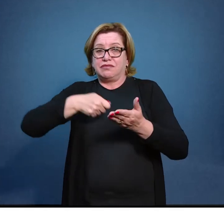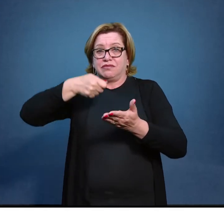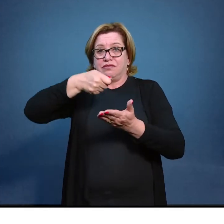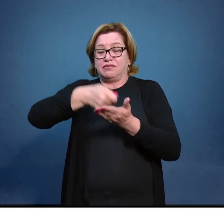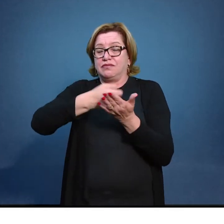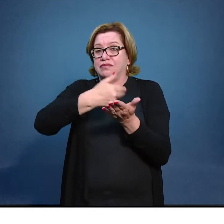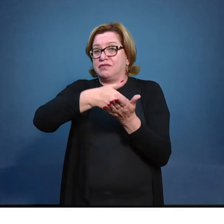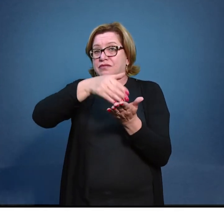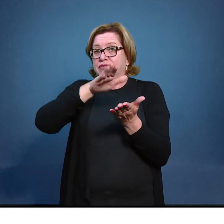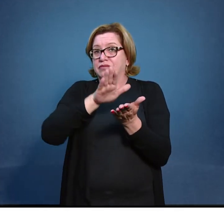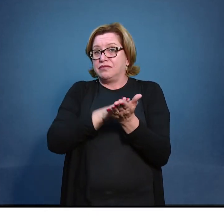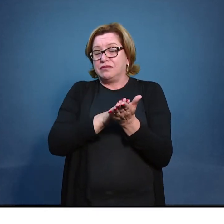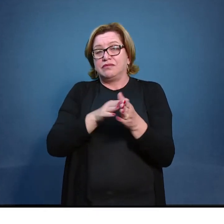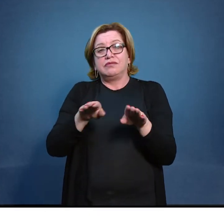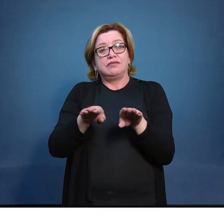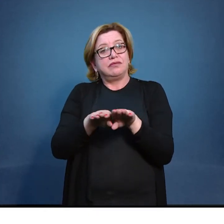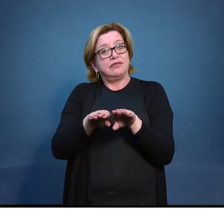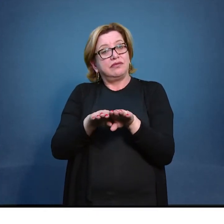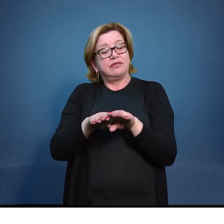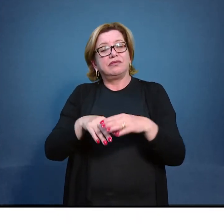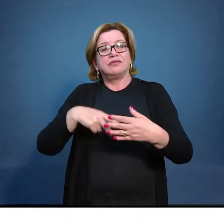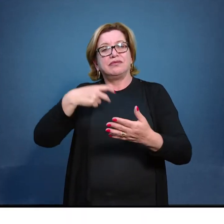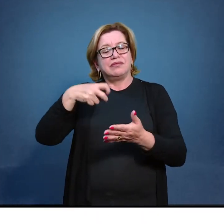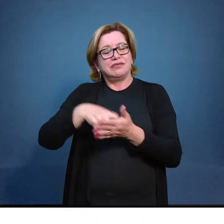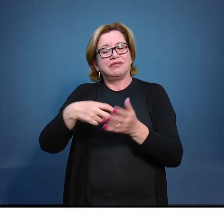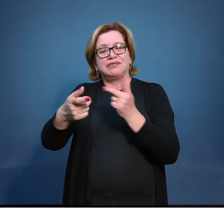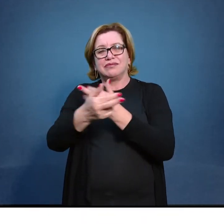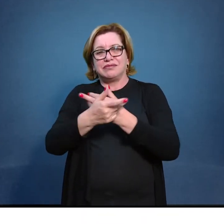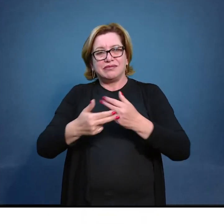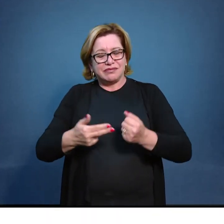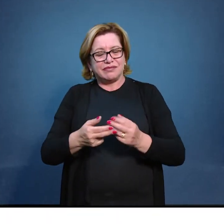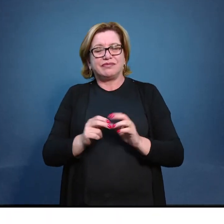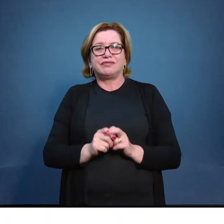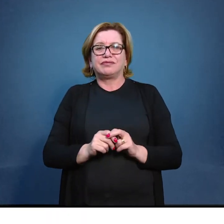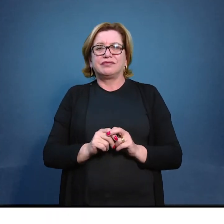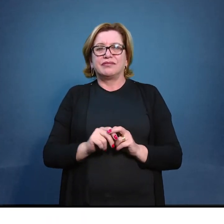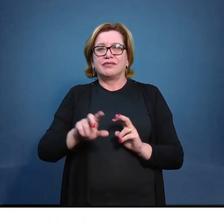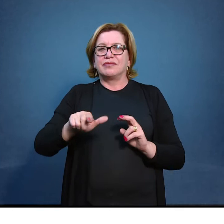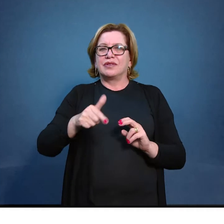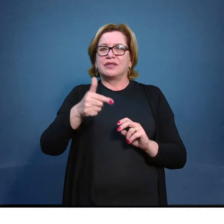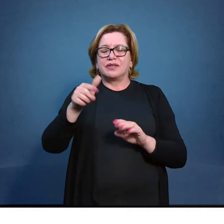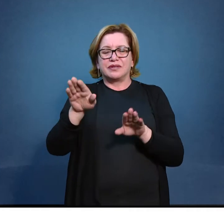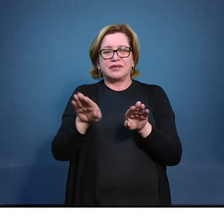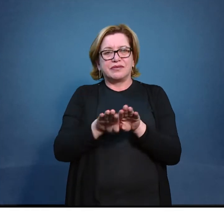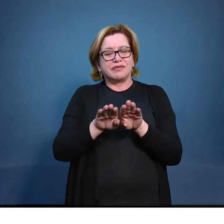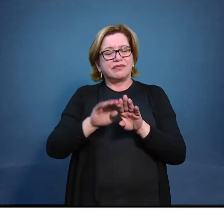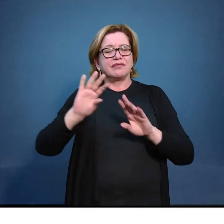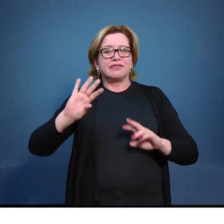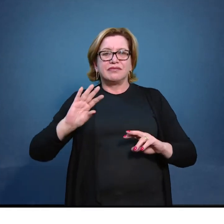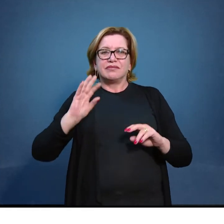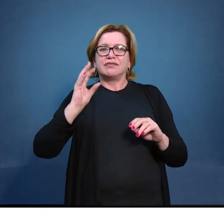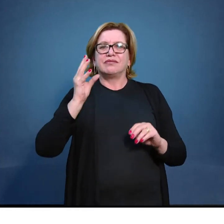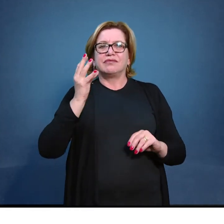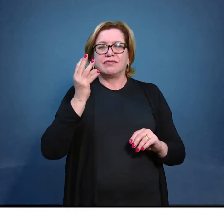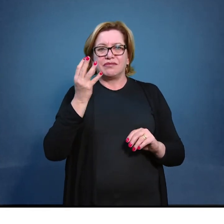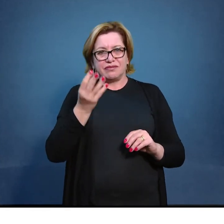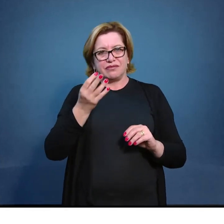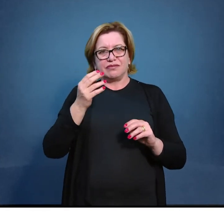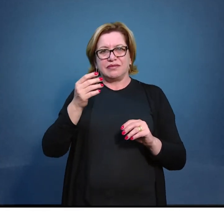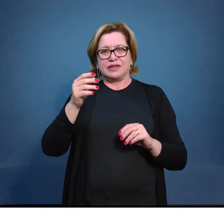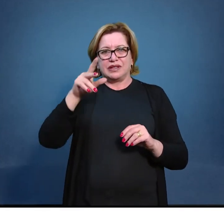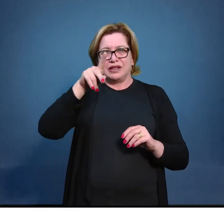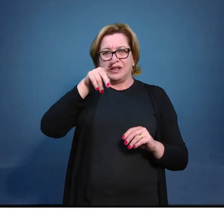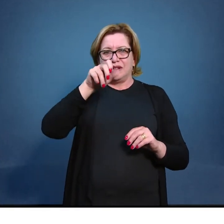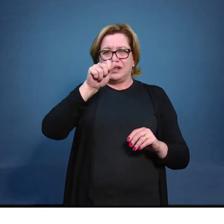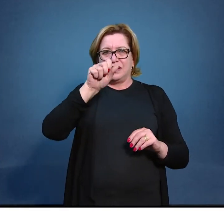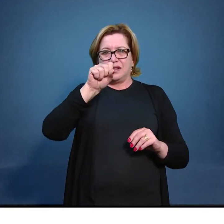de multas, penalidades, sanções aplicáveis. Outro caso comum também de sujeito